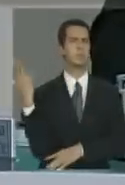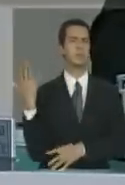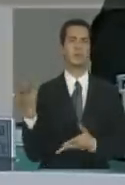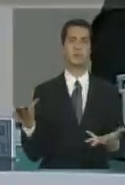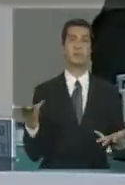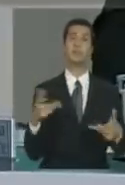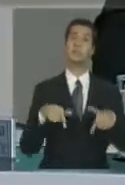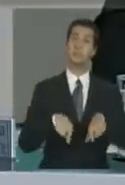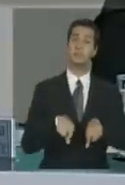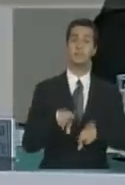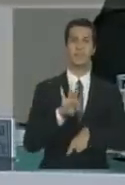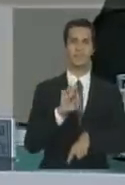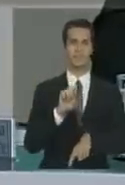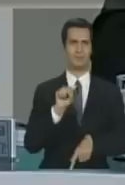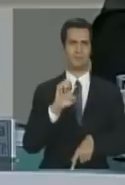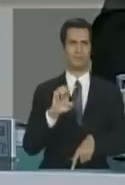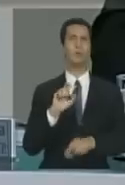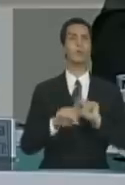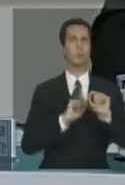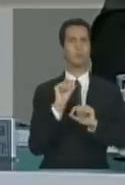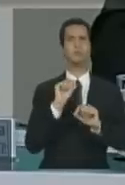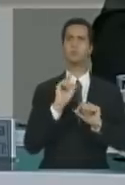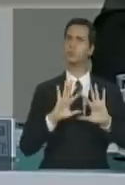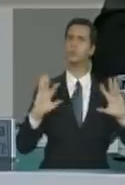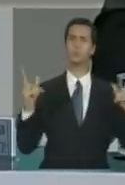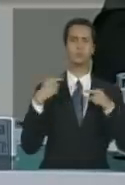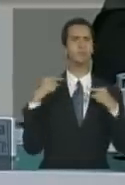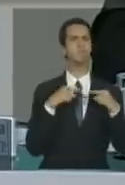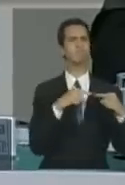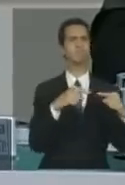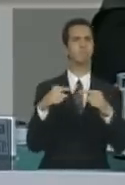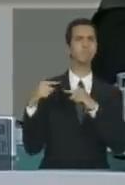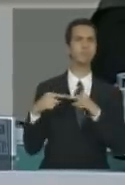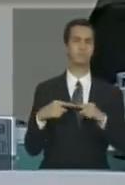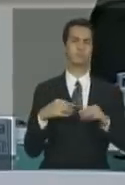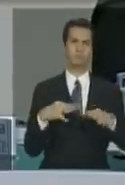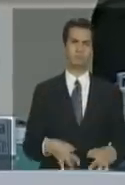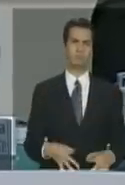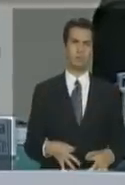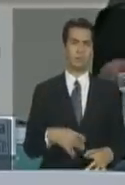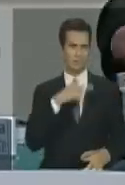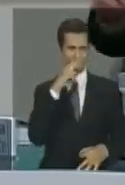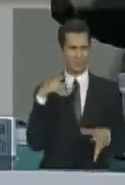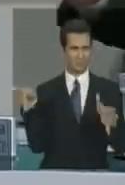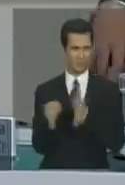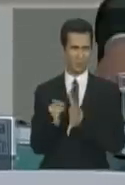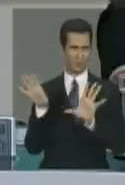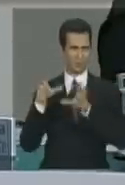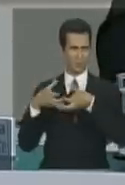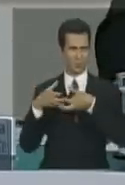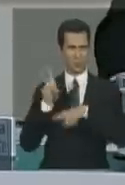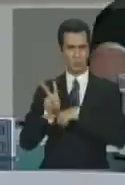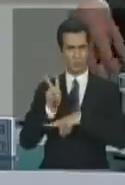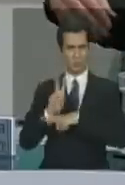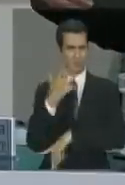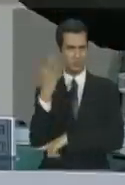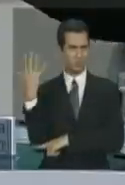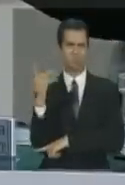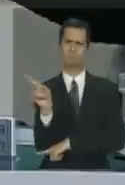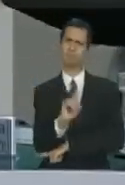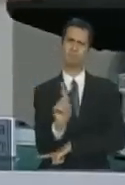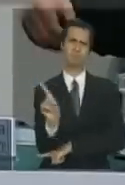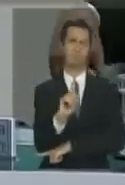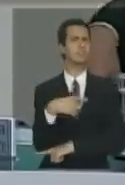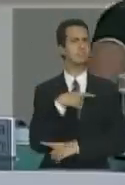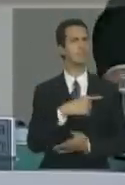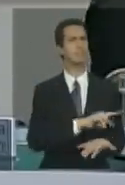tem consenso. Não é uma tese ambientalista, isso é uma tese sendo somente ambientalista. É uma tese formulada para aqueles que estão